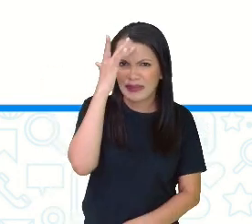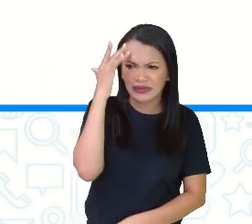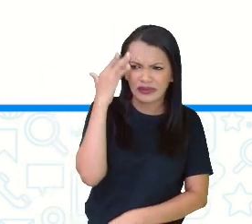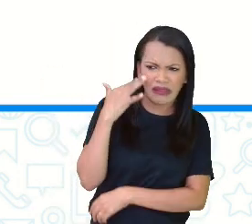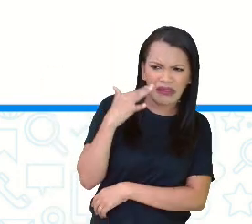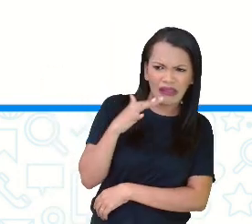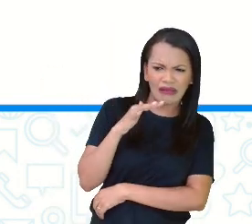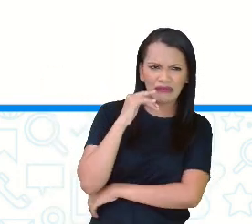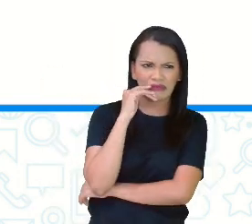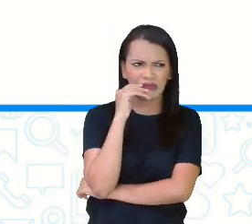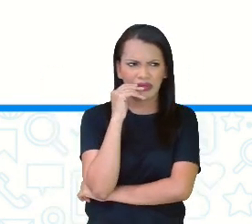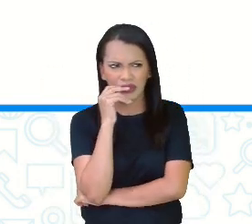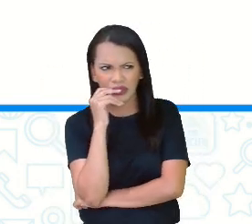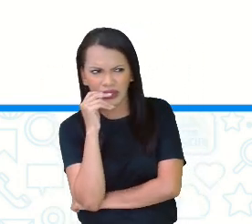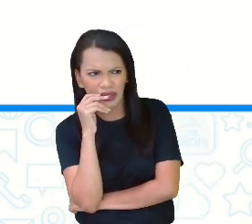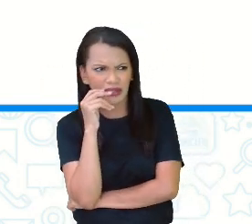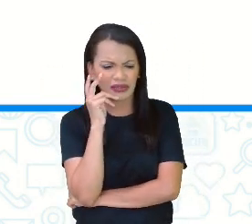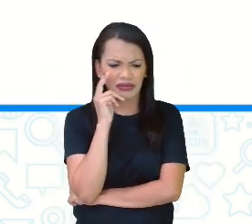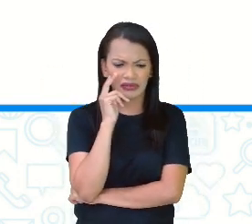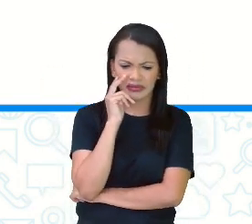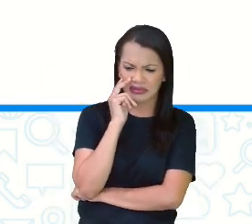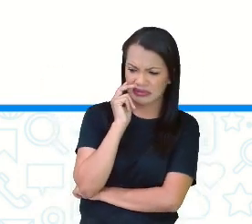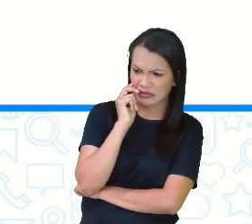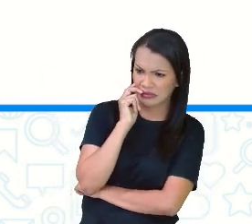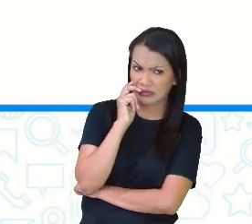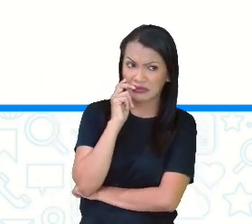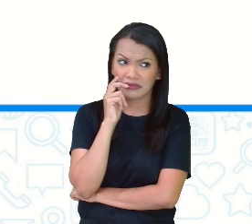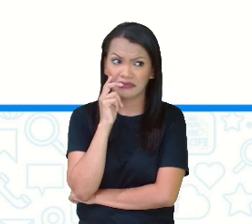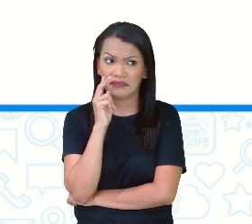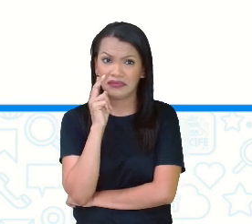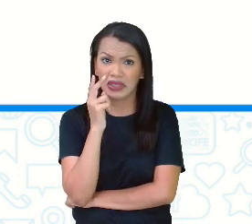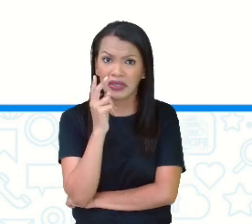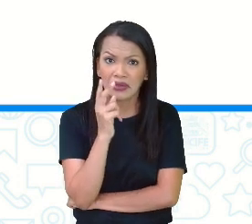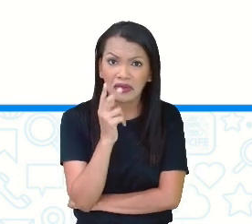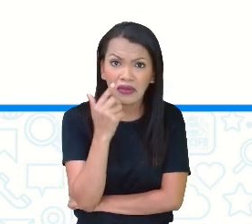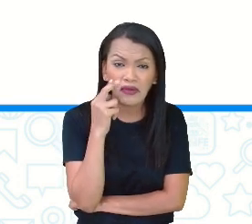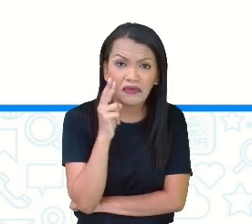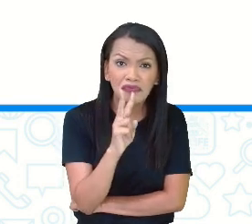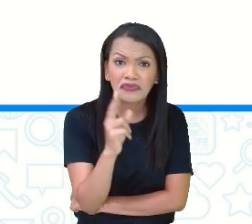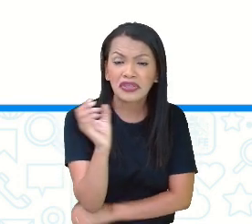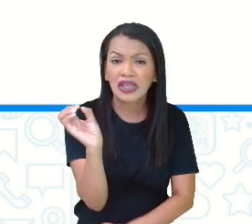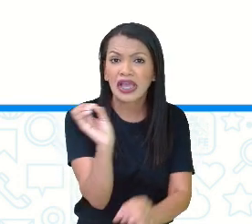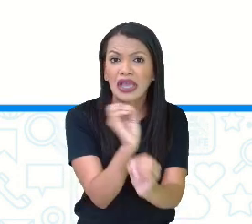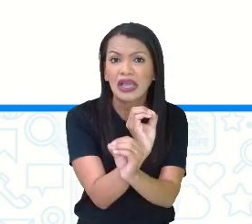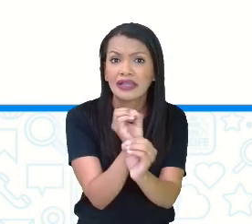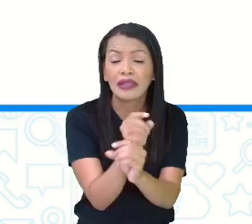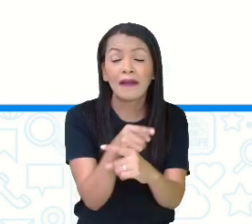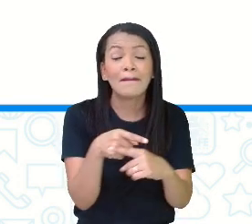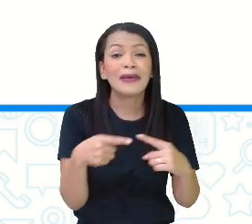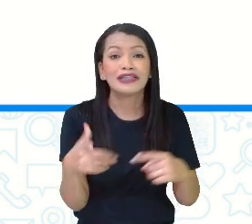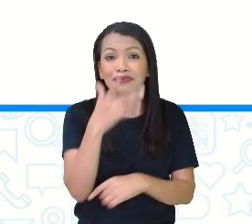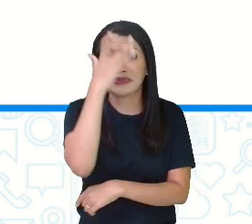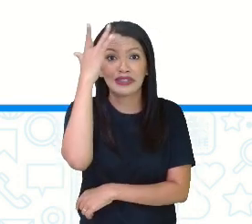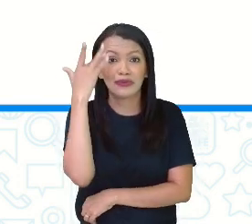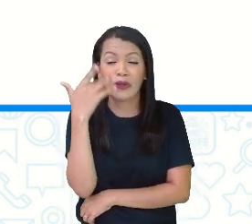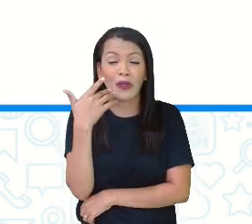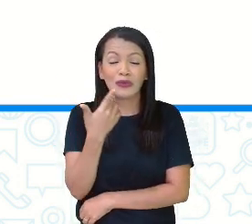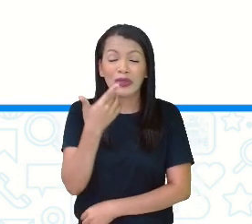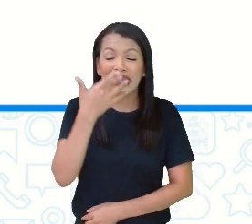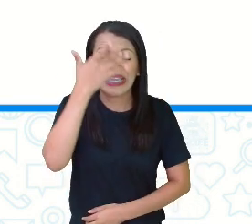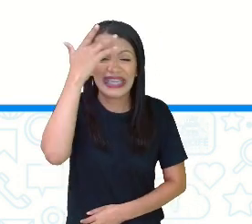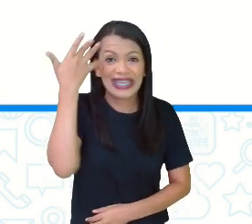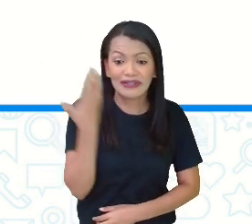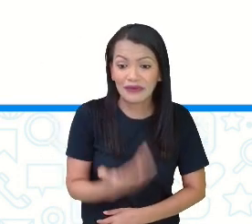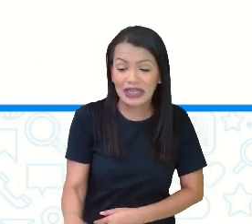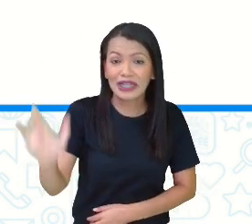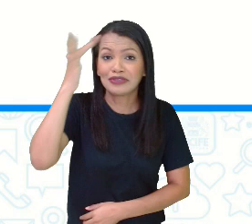olhavam e, obviamente, também não viam nada. Porém, como nenhum queria passar por tolo ou incapaz, todos fizeram coro